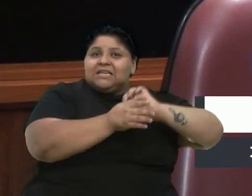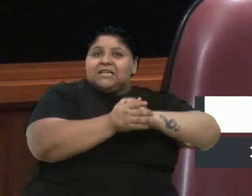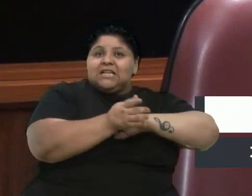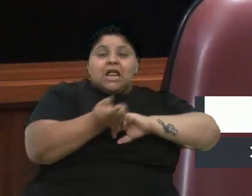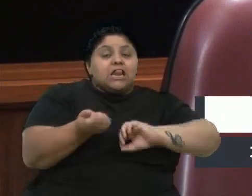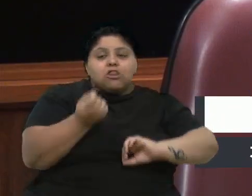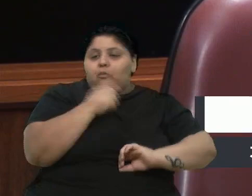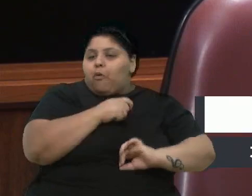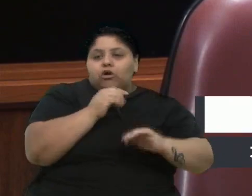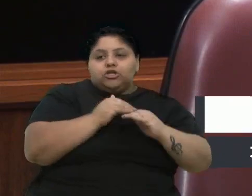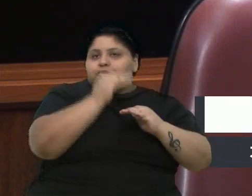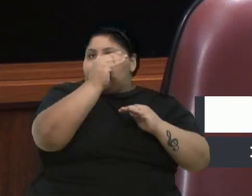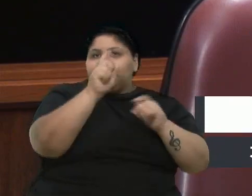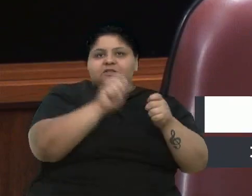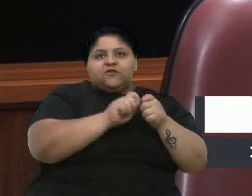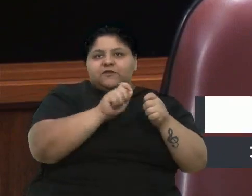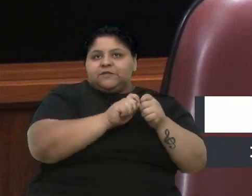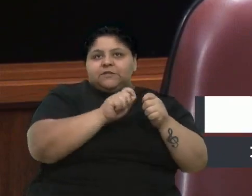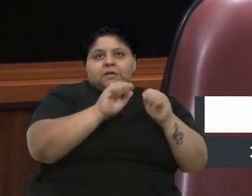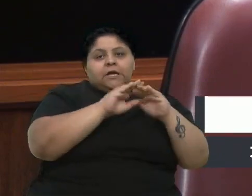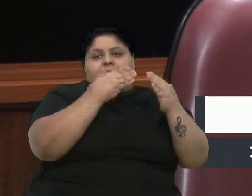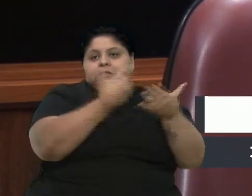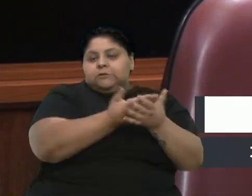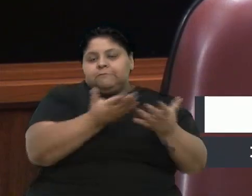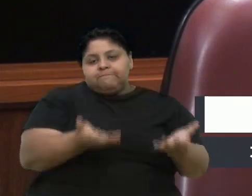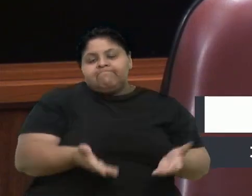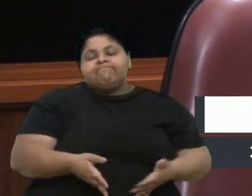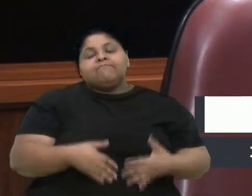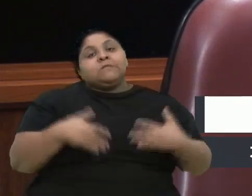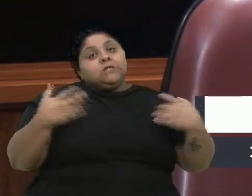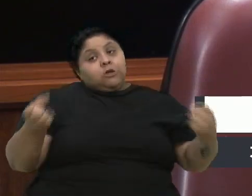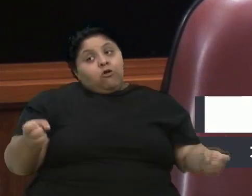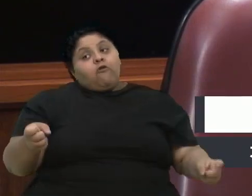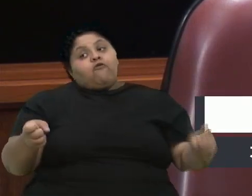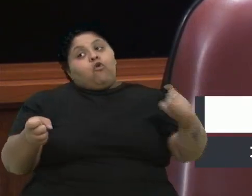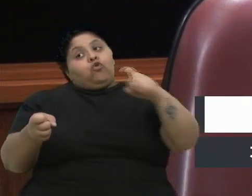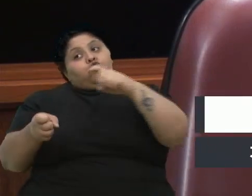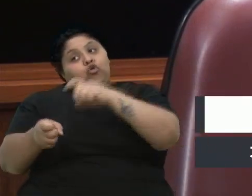possível fazer a escola lá. Então voltou-se a estaca zero.